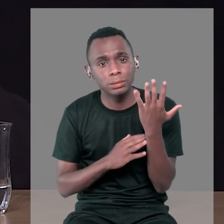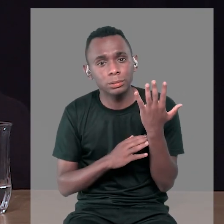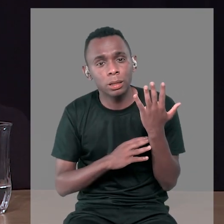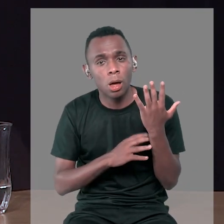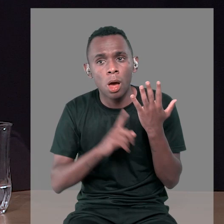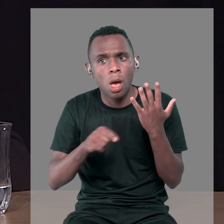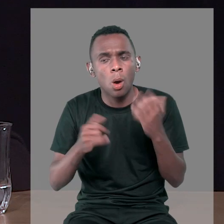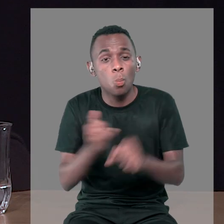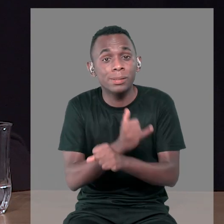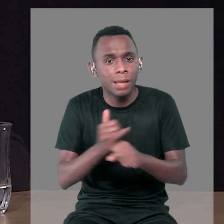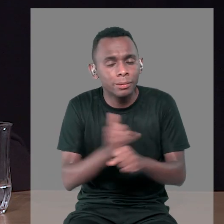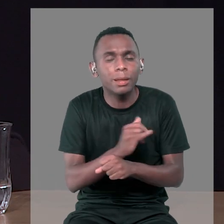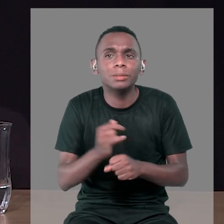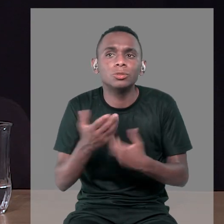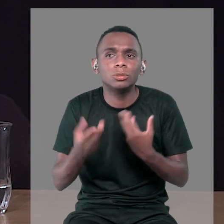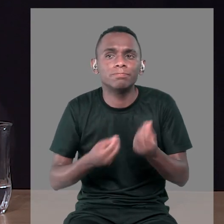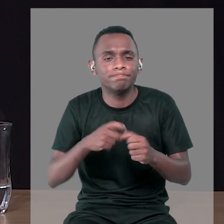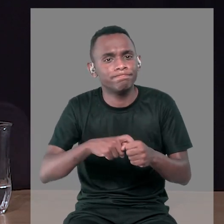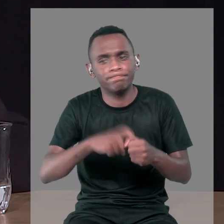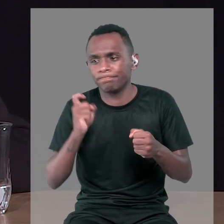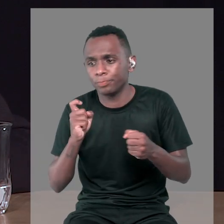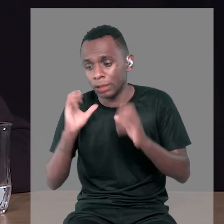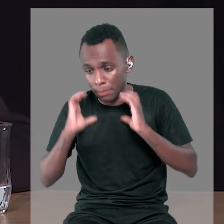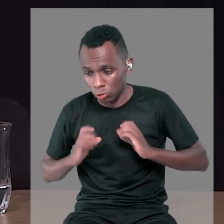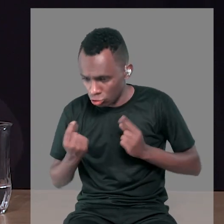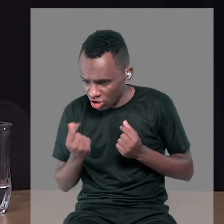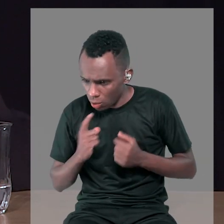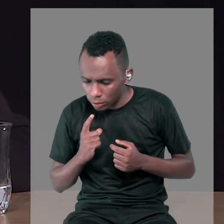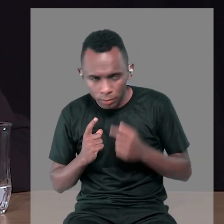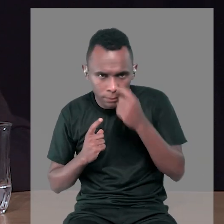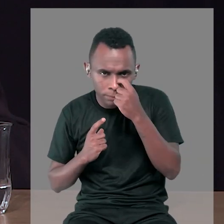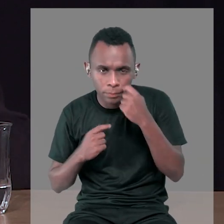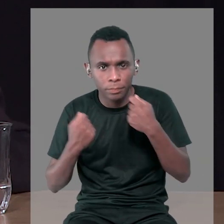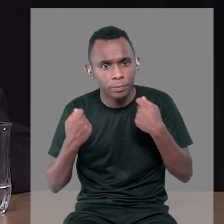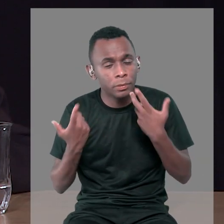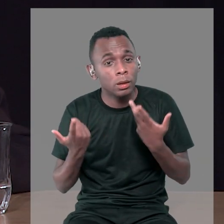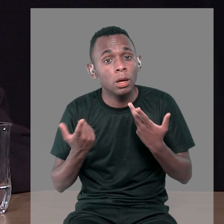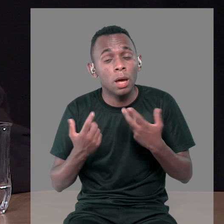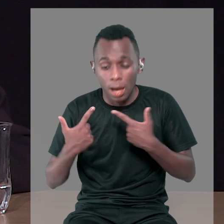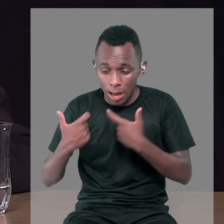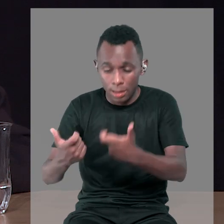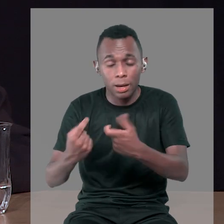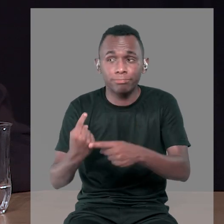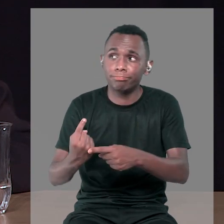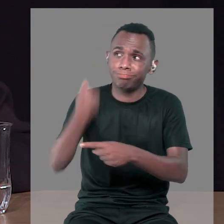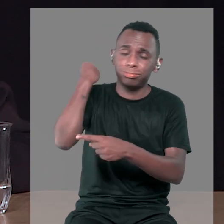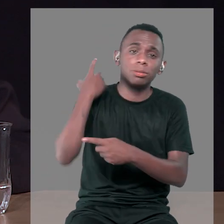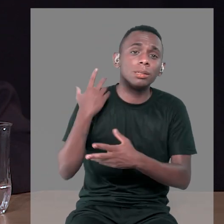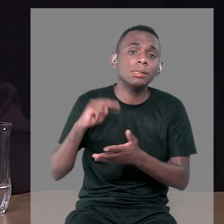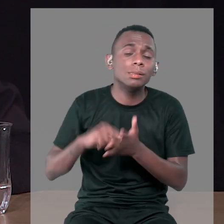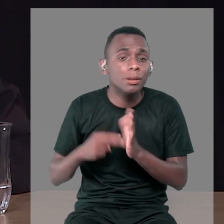não depende do cidadão ter dinheiro, ter posses. A guerra medieval era uma